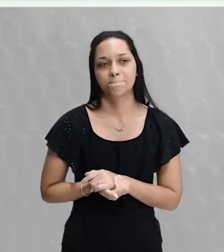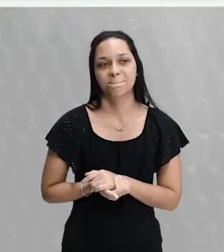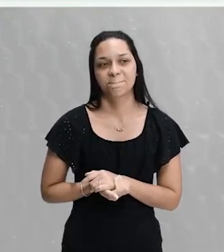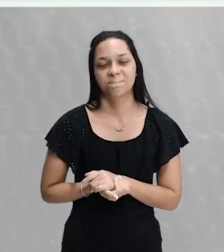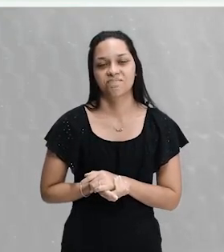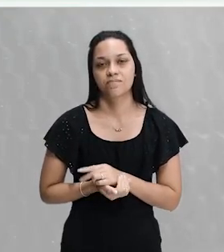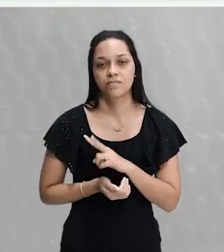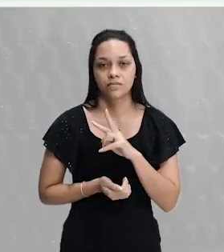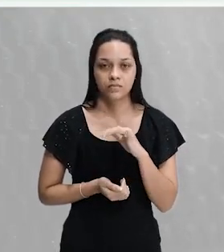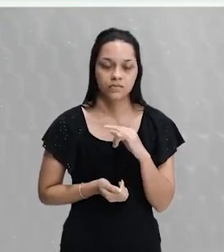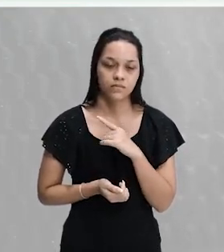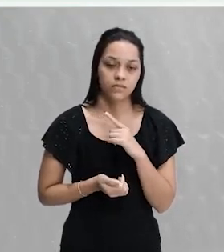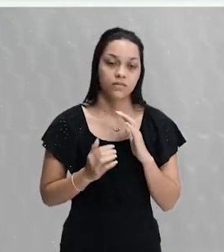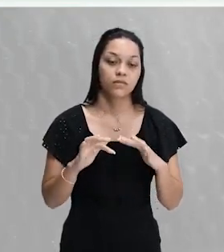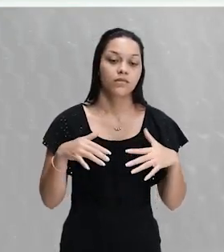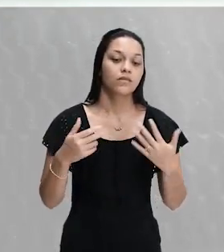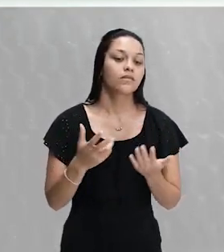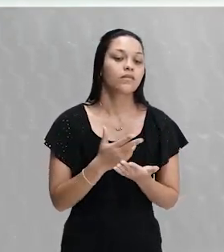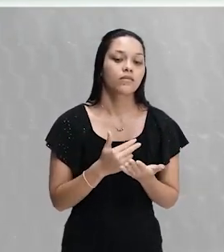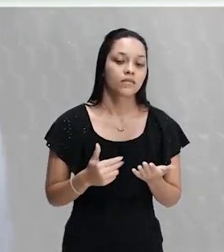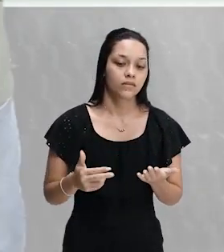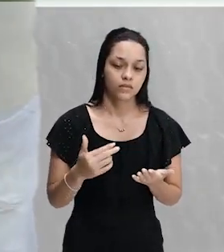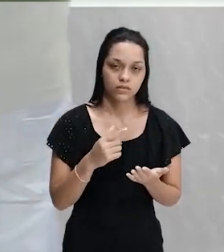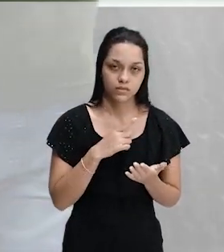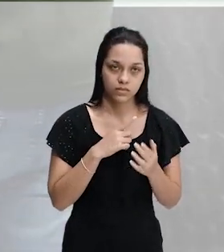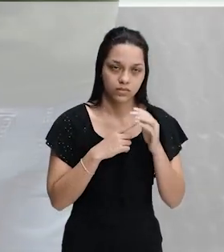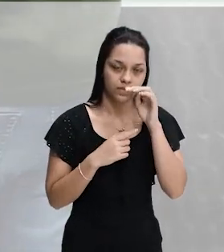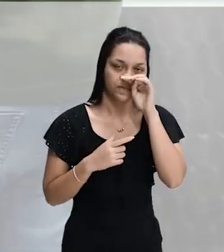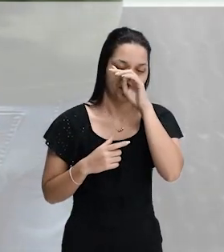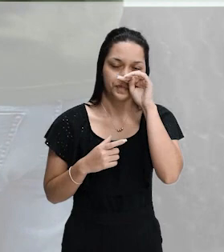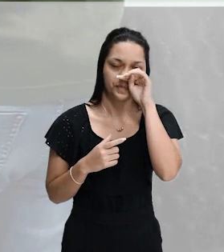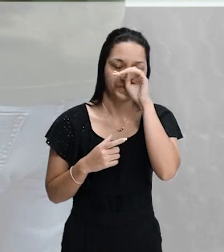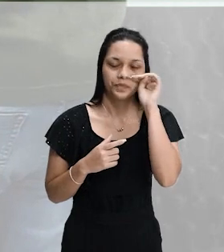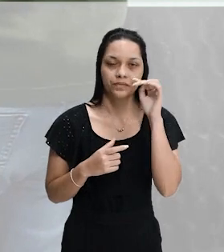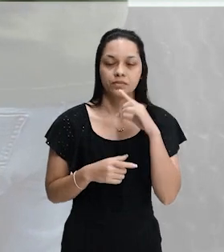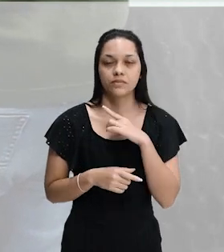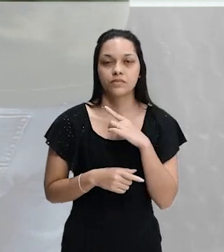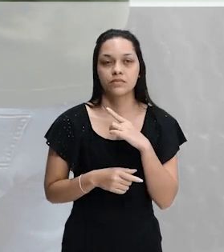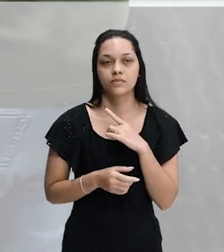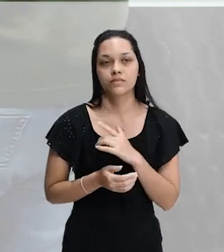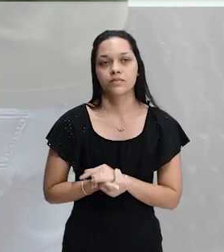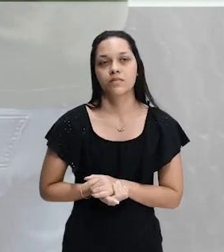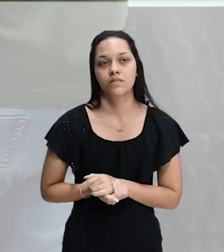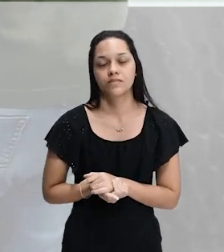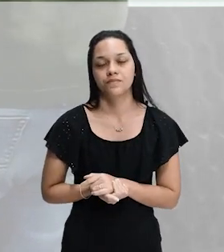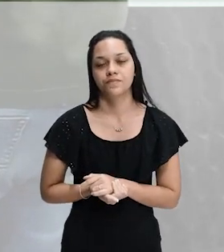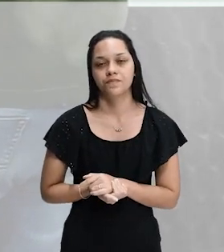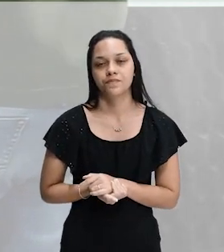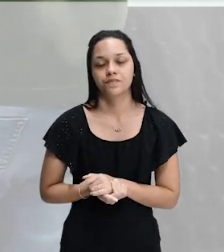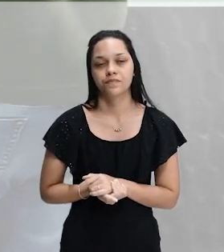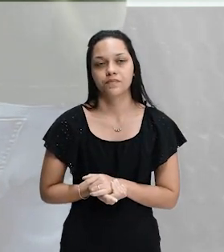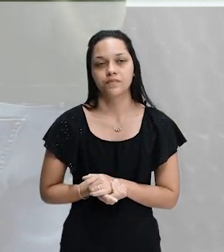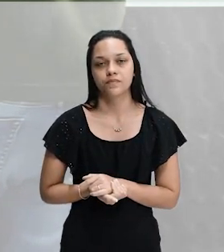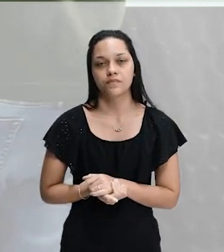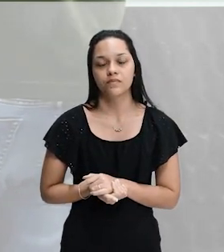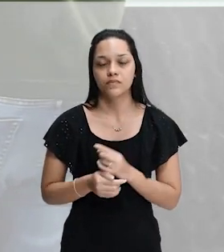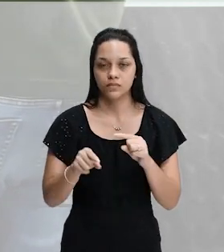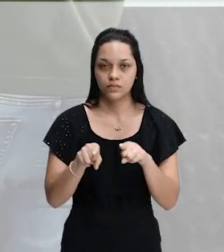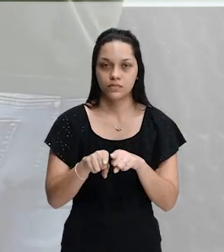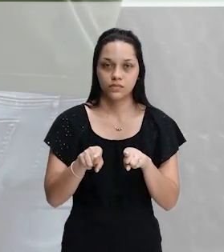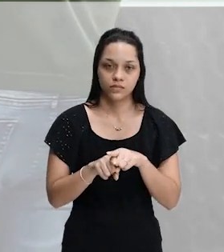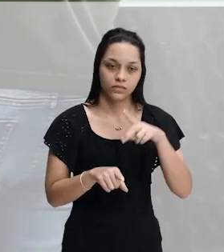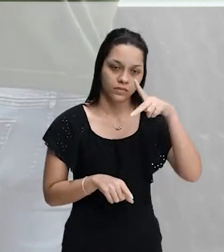o que vai dar aí, qual o desenho que vai dar. Tá? Então, ligando os pontos, eu vou ter aqui também